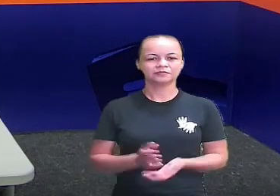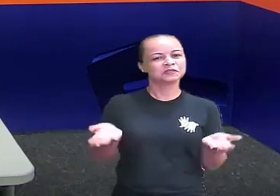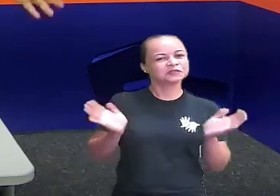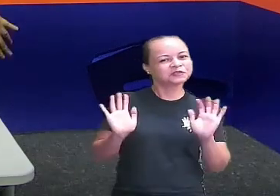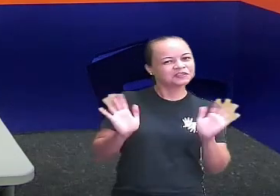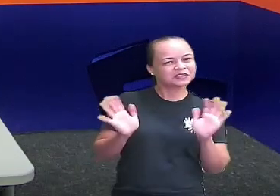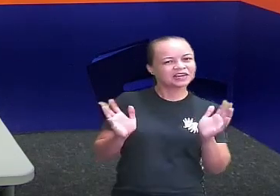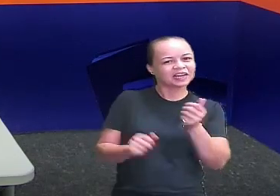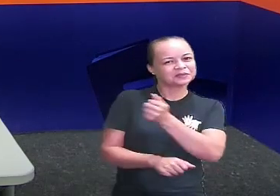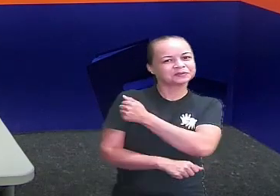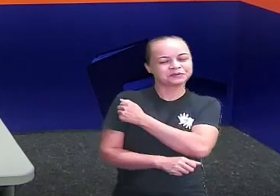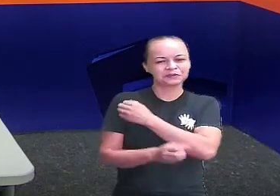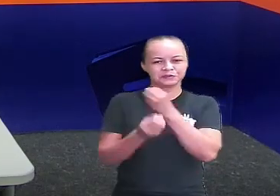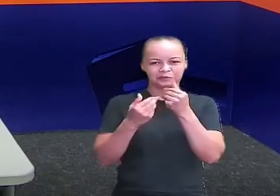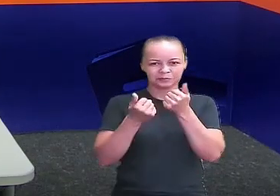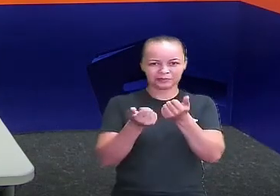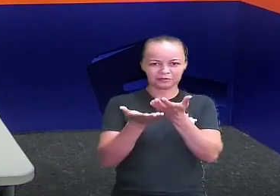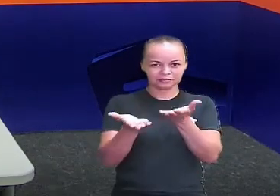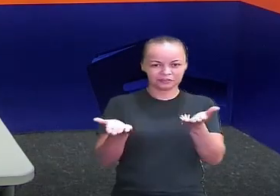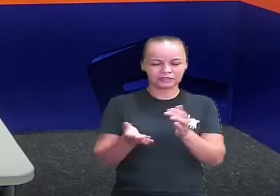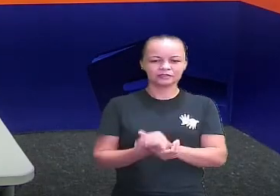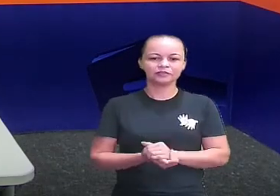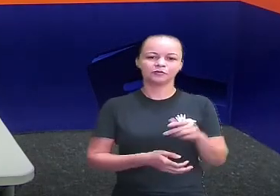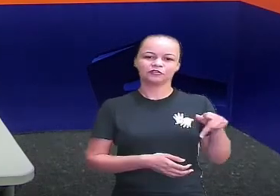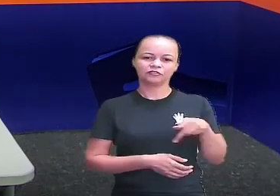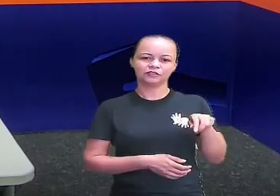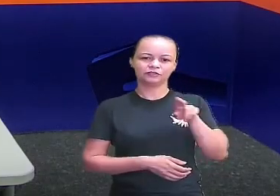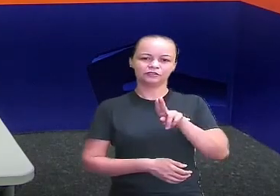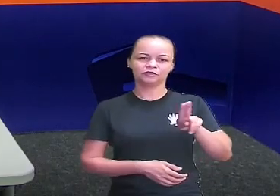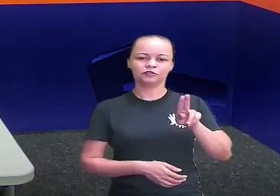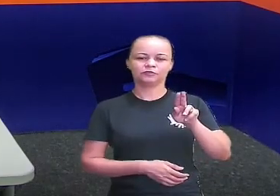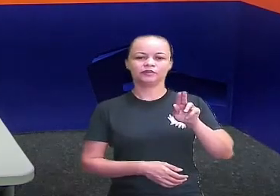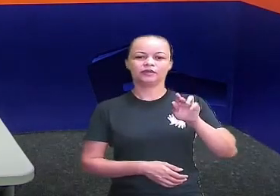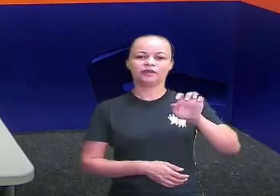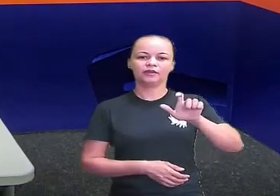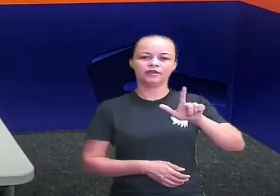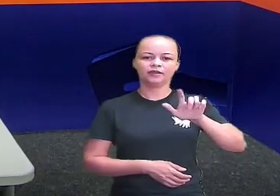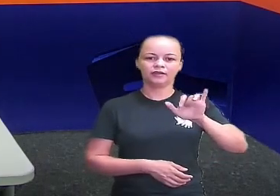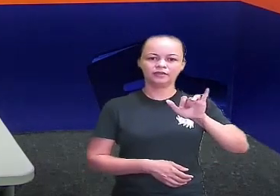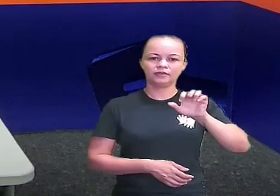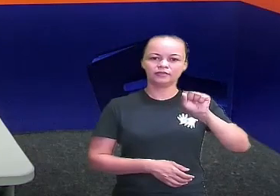Olá pessoal, tudo bem com vocês? Eu sou a professora Elisângela Gadelha,